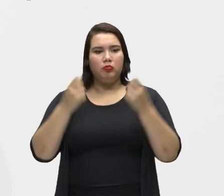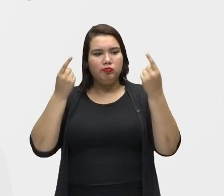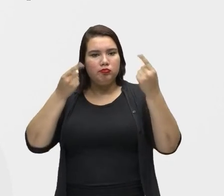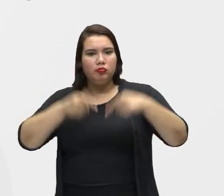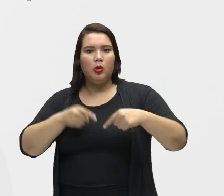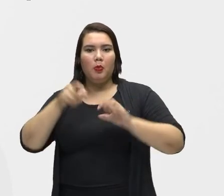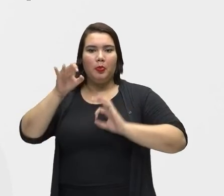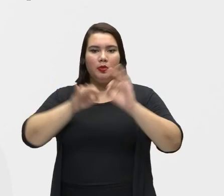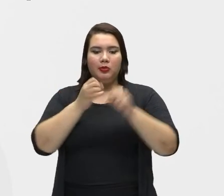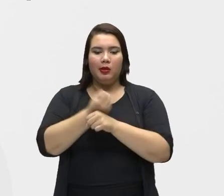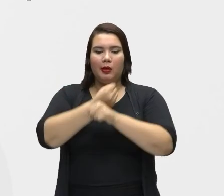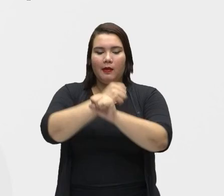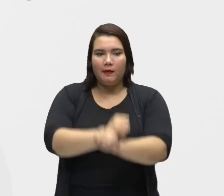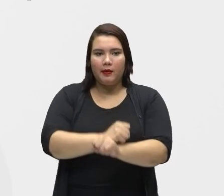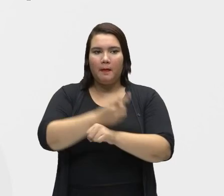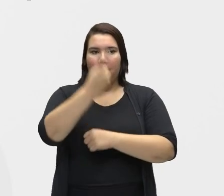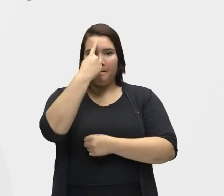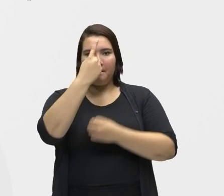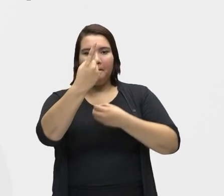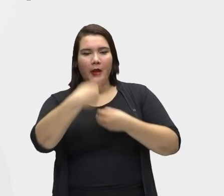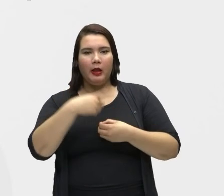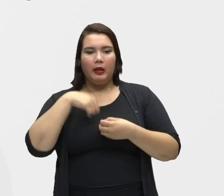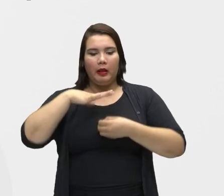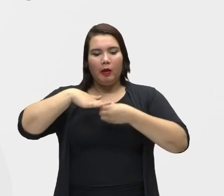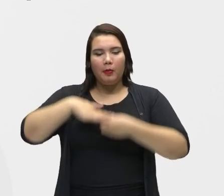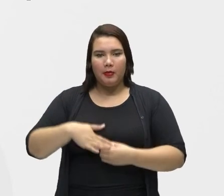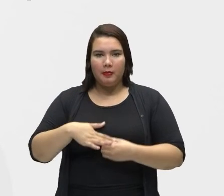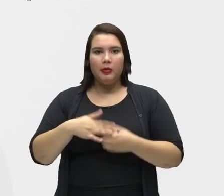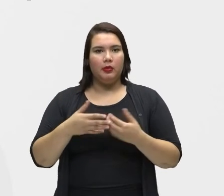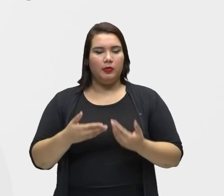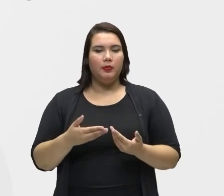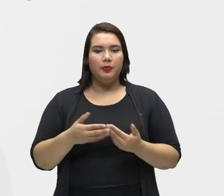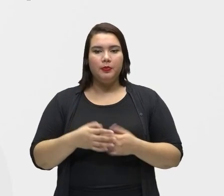o processo de escravização que lhes foi